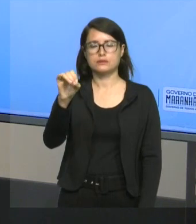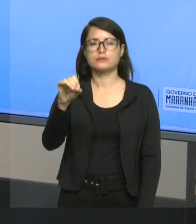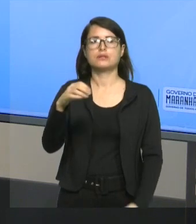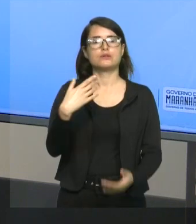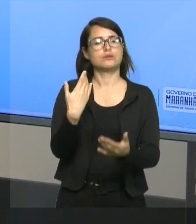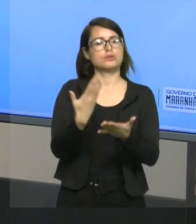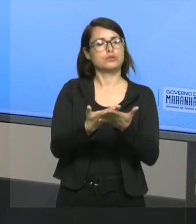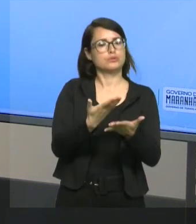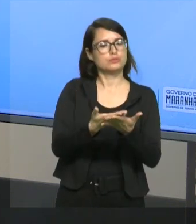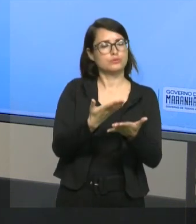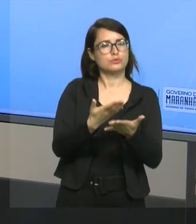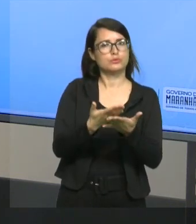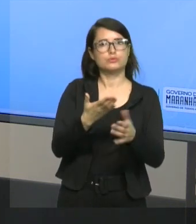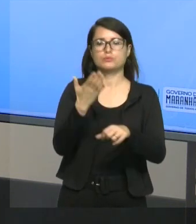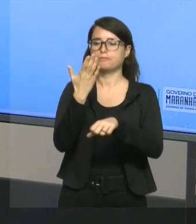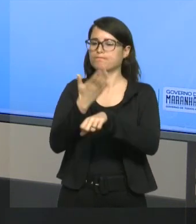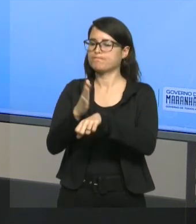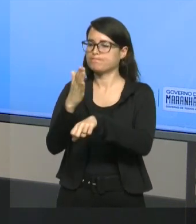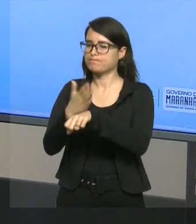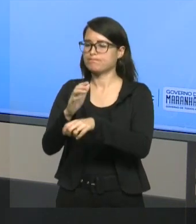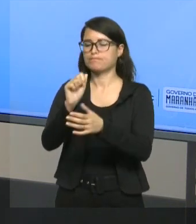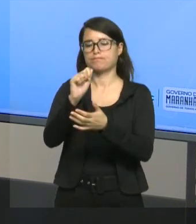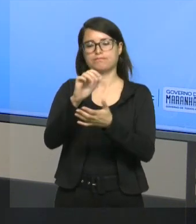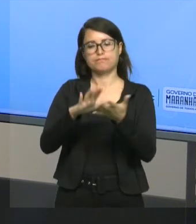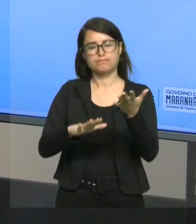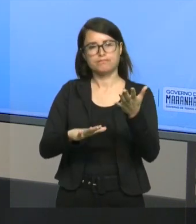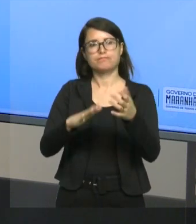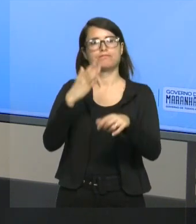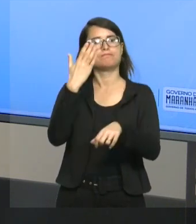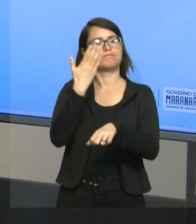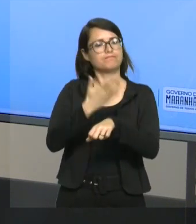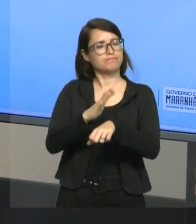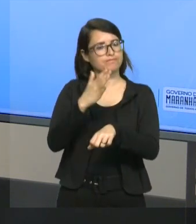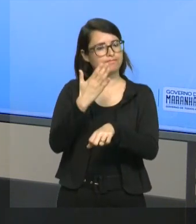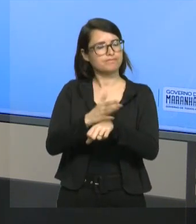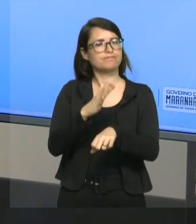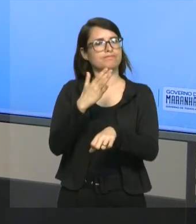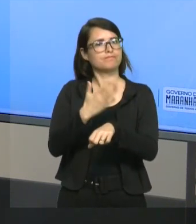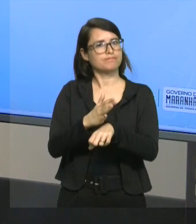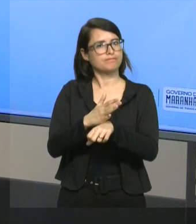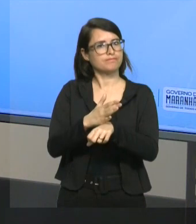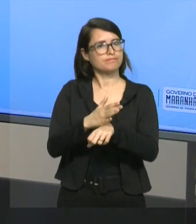Estudo, exercício, exercício,